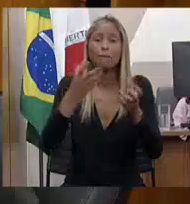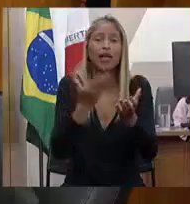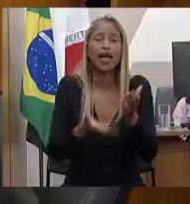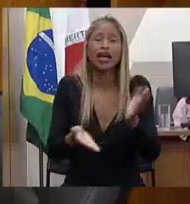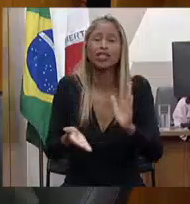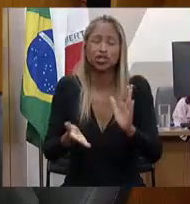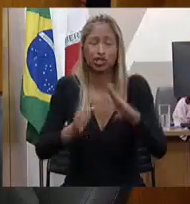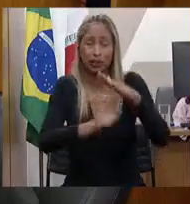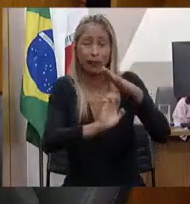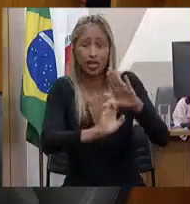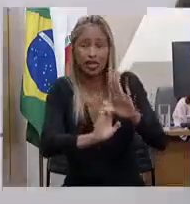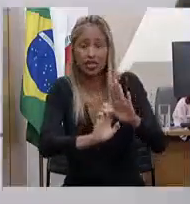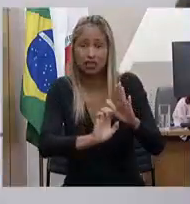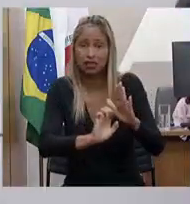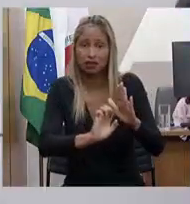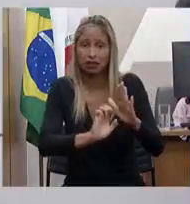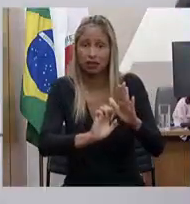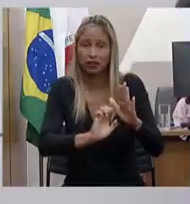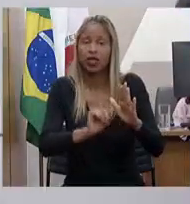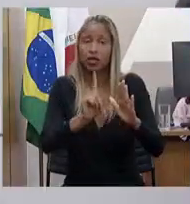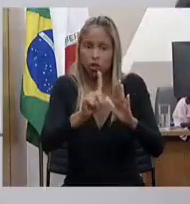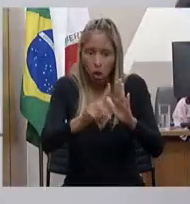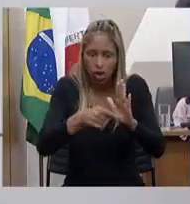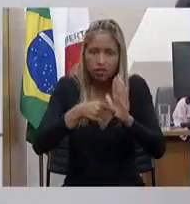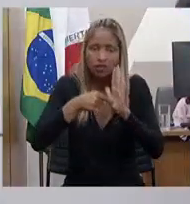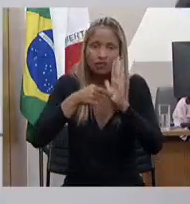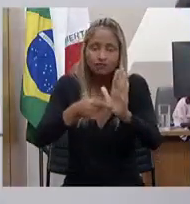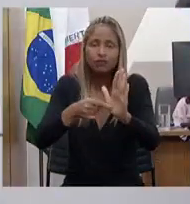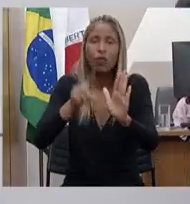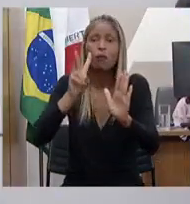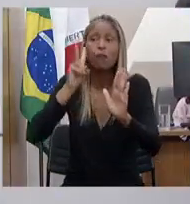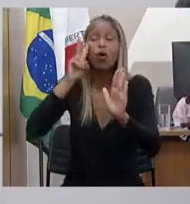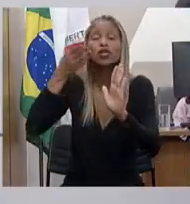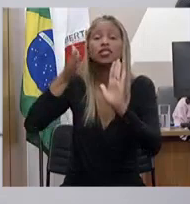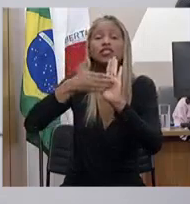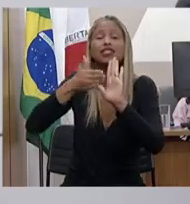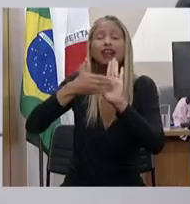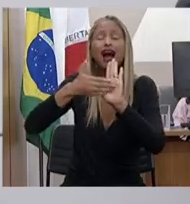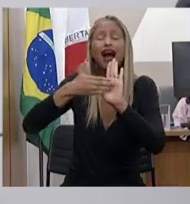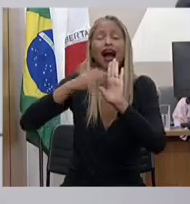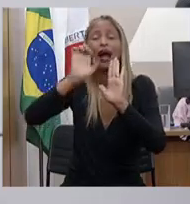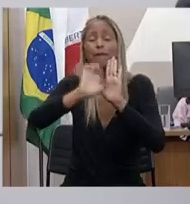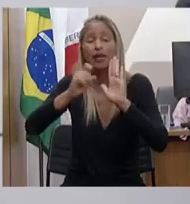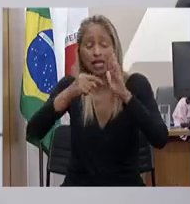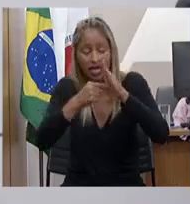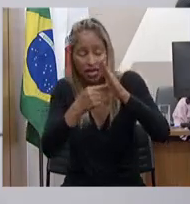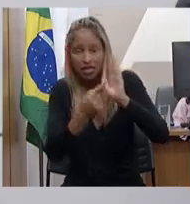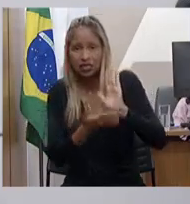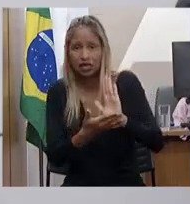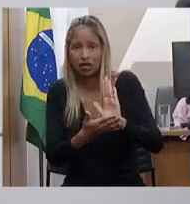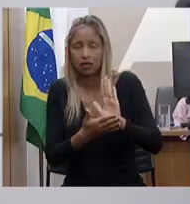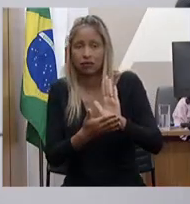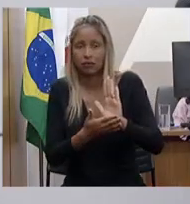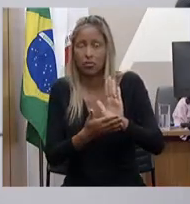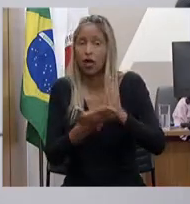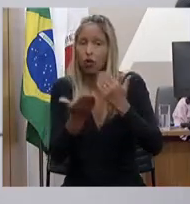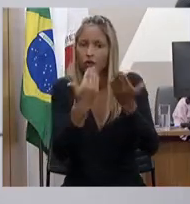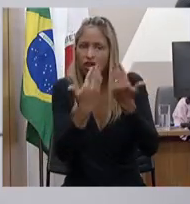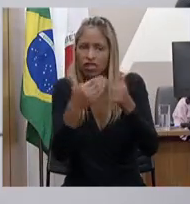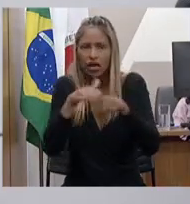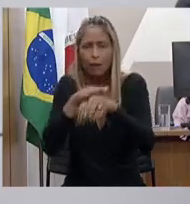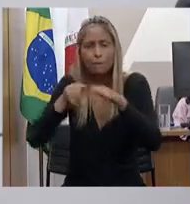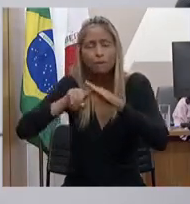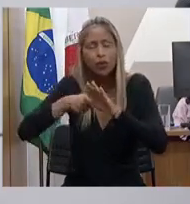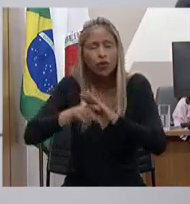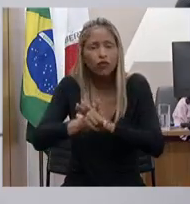mesa com as empresas que a gente consiga levar isso para fazer sem ter um processo de formação Grande para que a gente consiga discutir esse assunto a